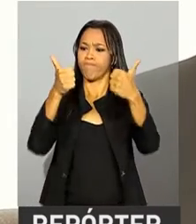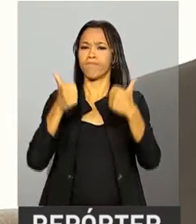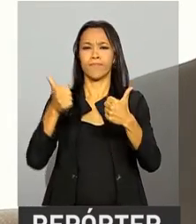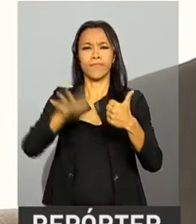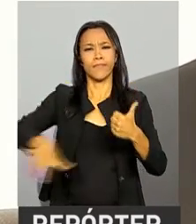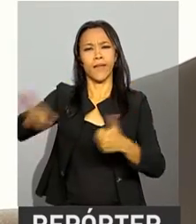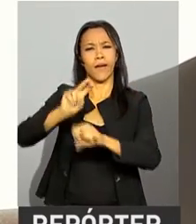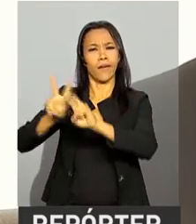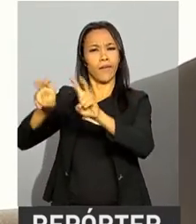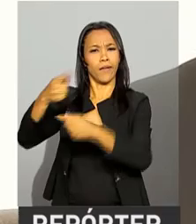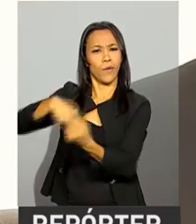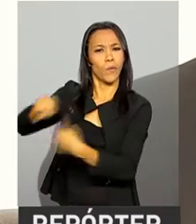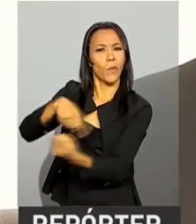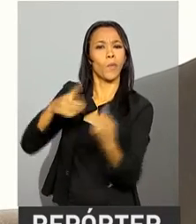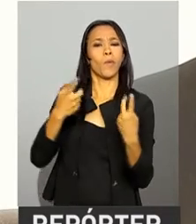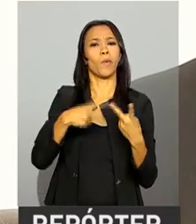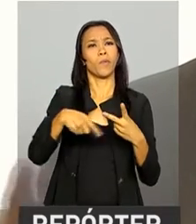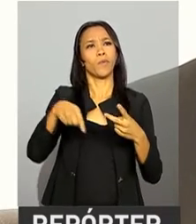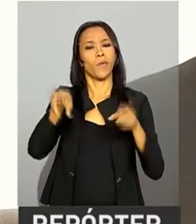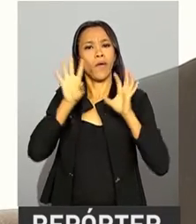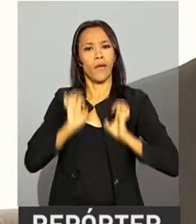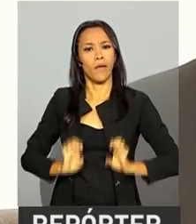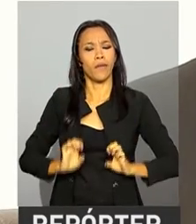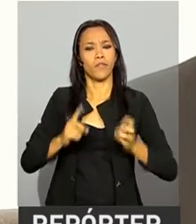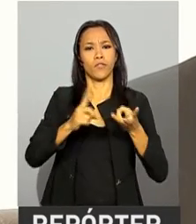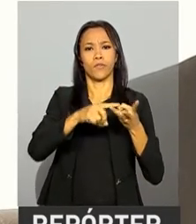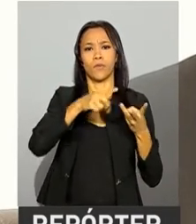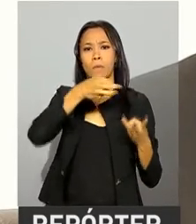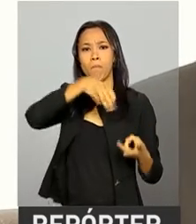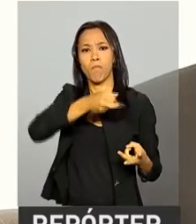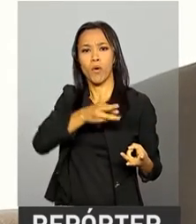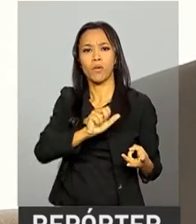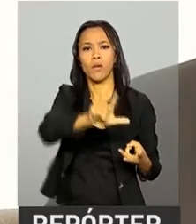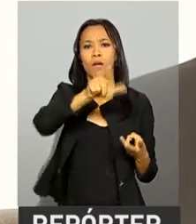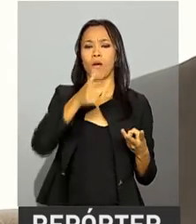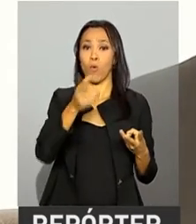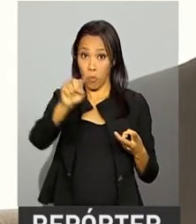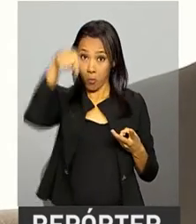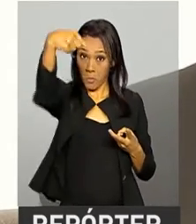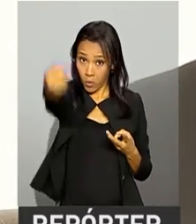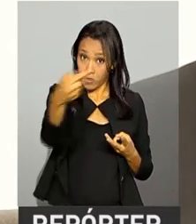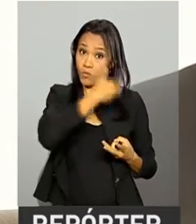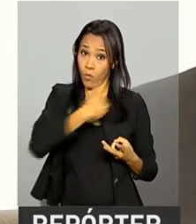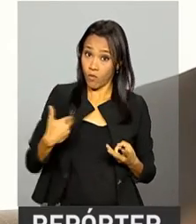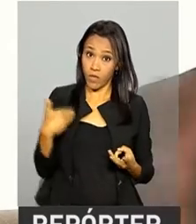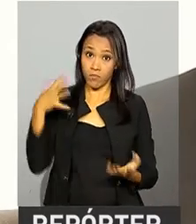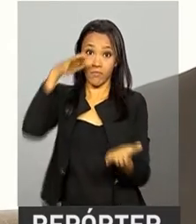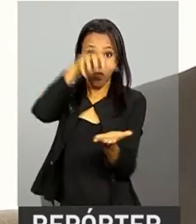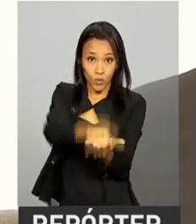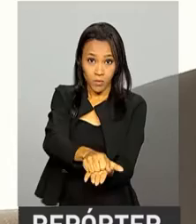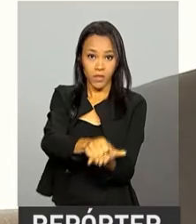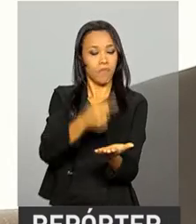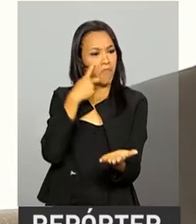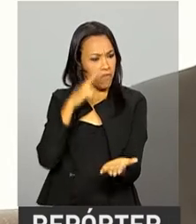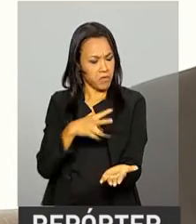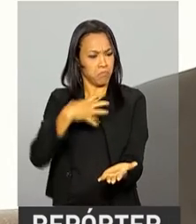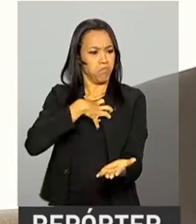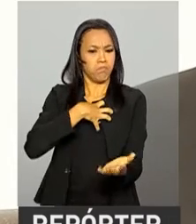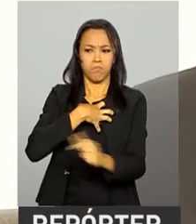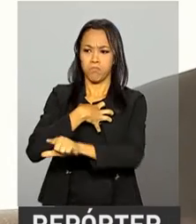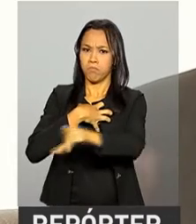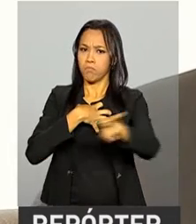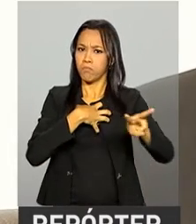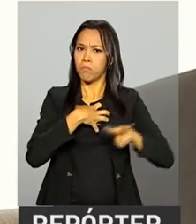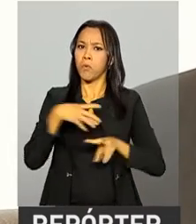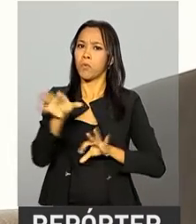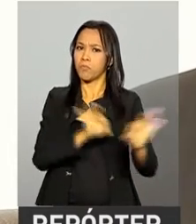nos países éticos nos treinos moraes o próximo governo que vier vai encontrar um país arrumado para fazê